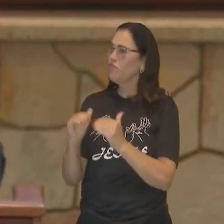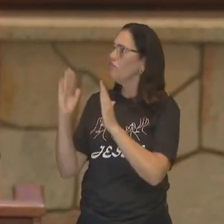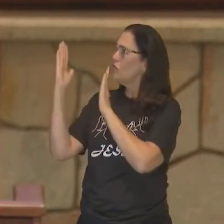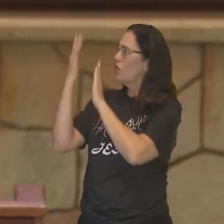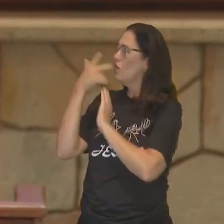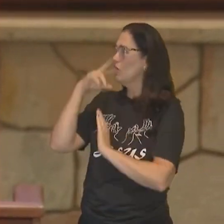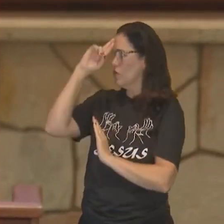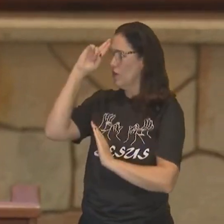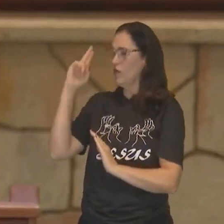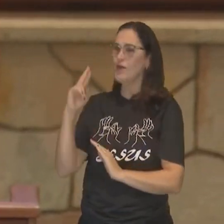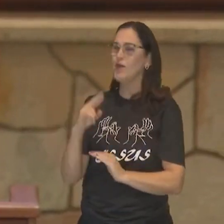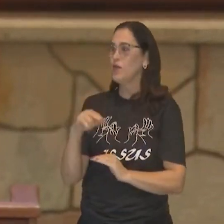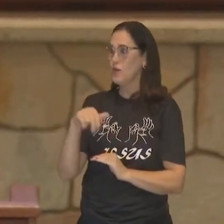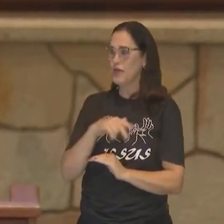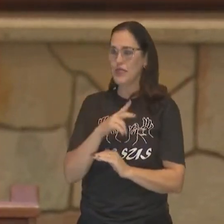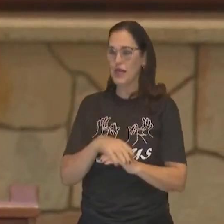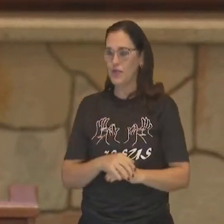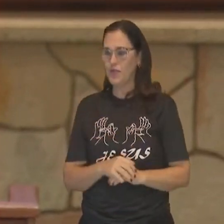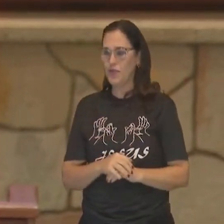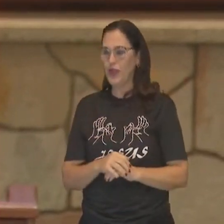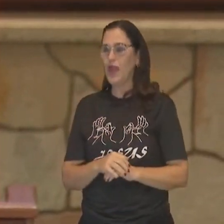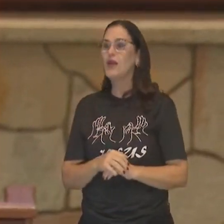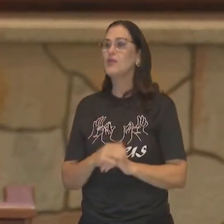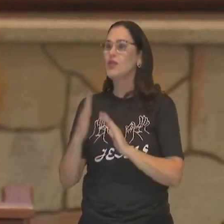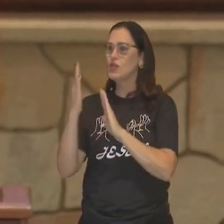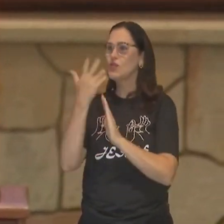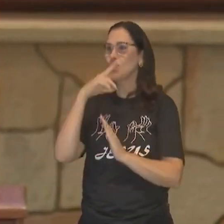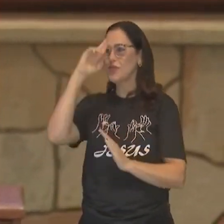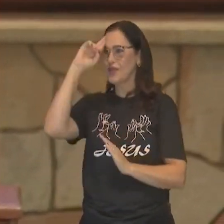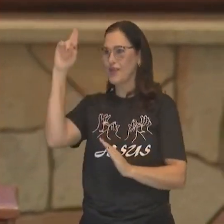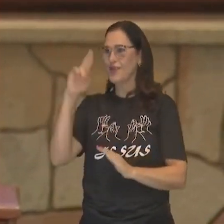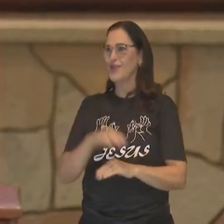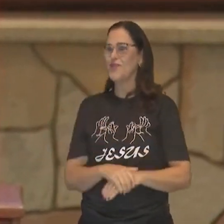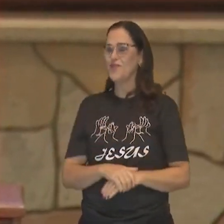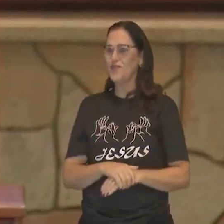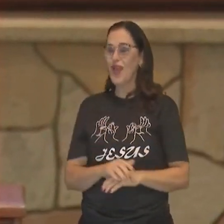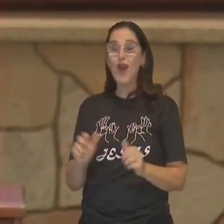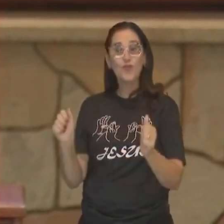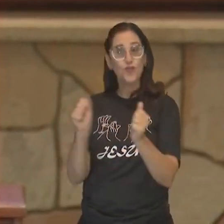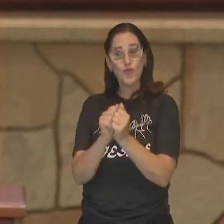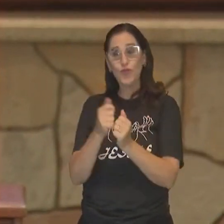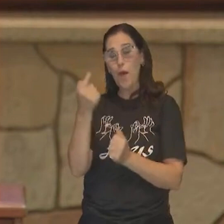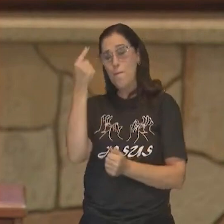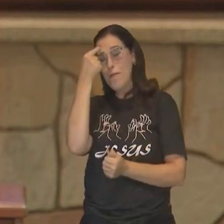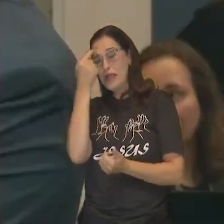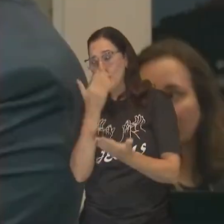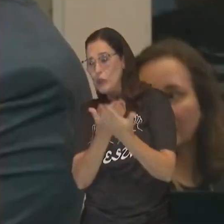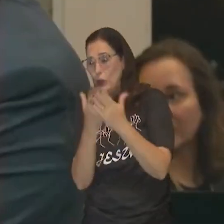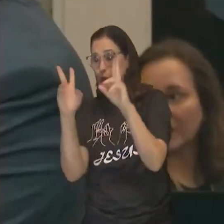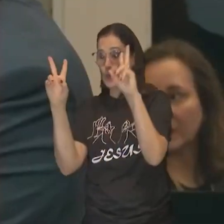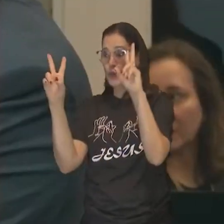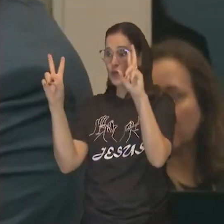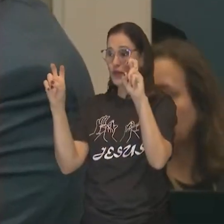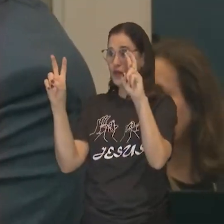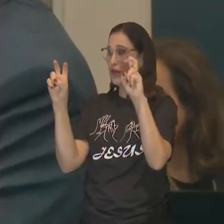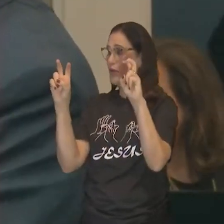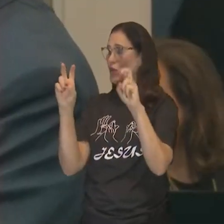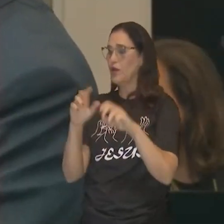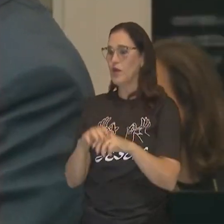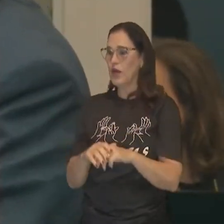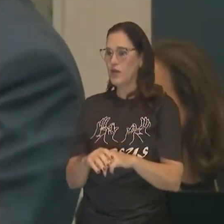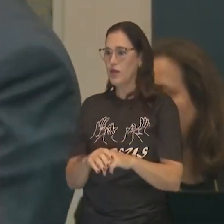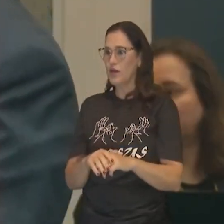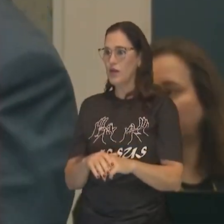que me coloco diante dos irmãos, diante do Senhor, para juntos refletirmos sobre um tema que nem sempre